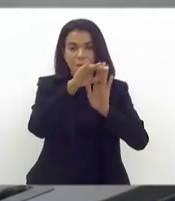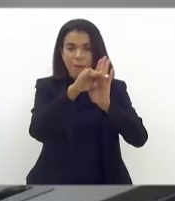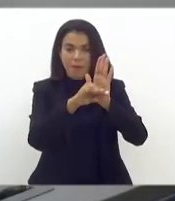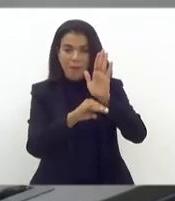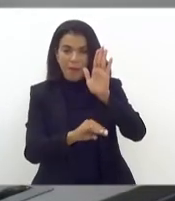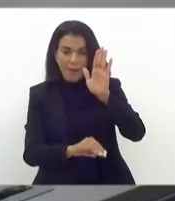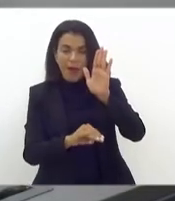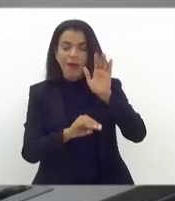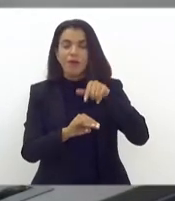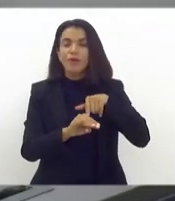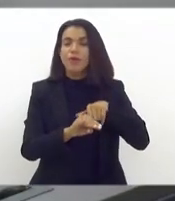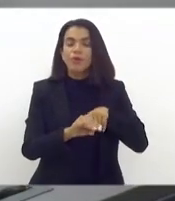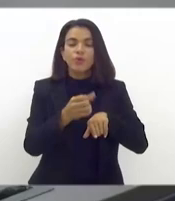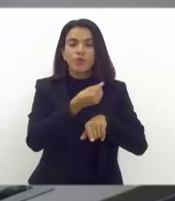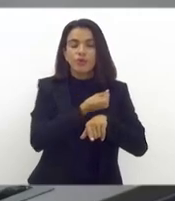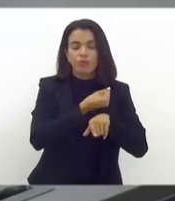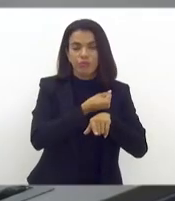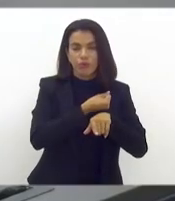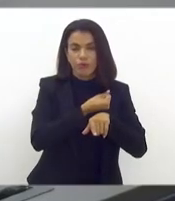até o item